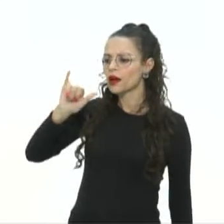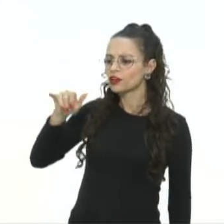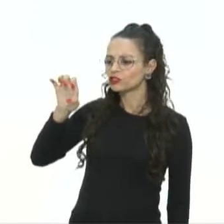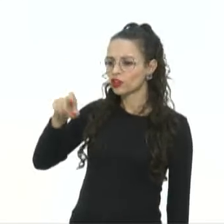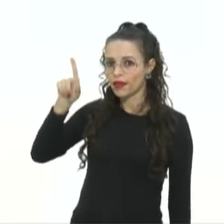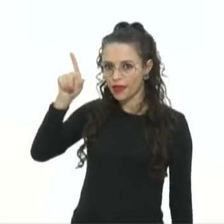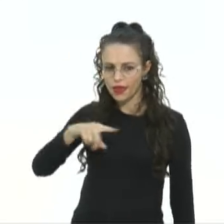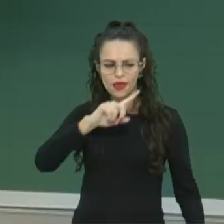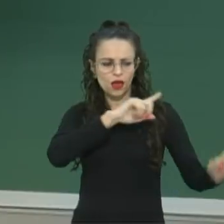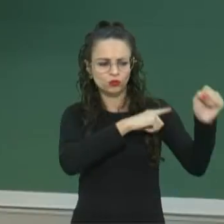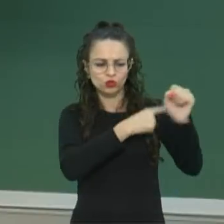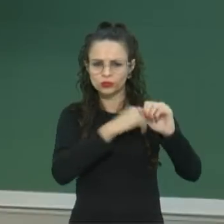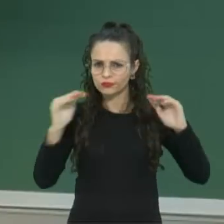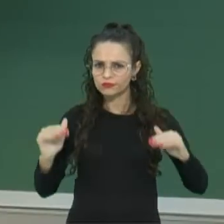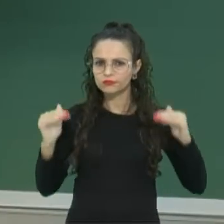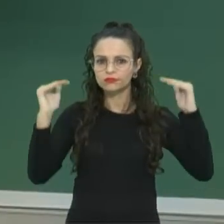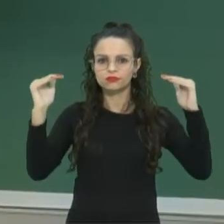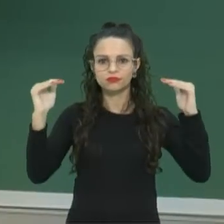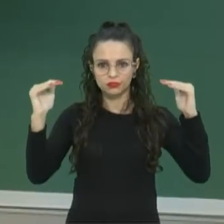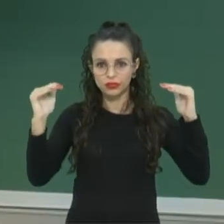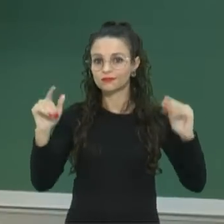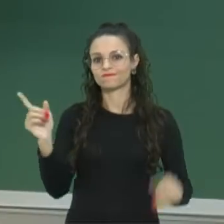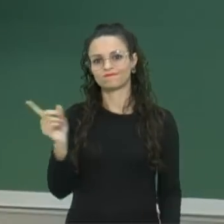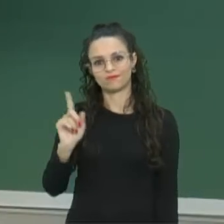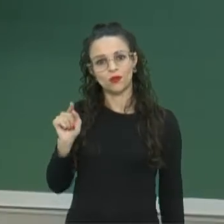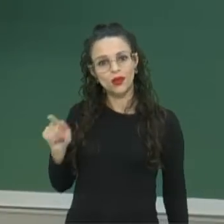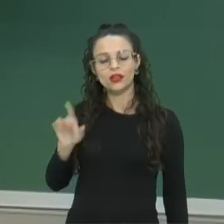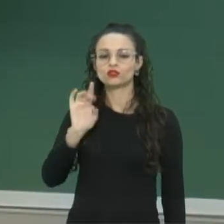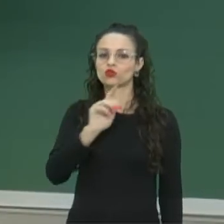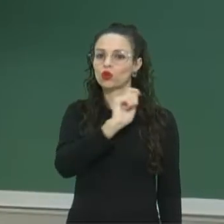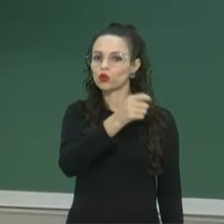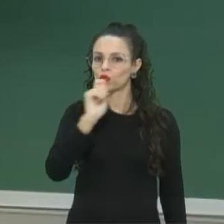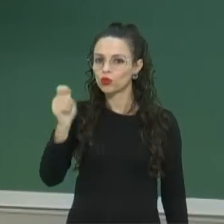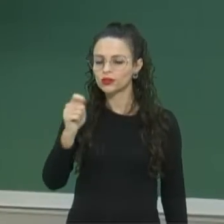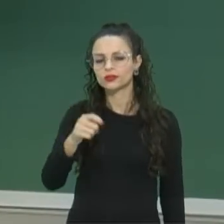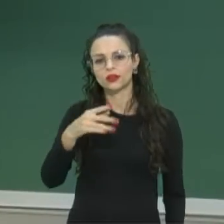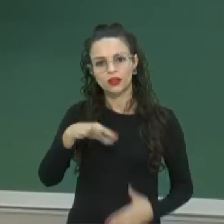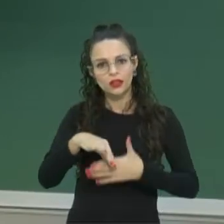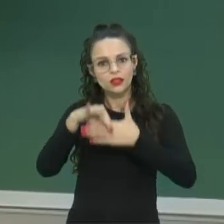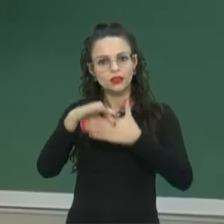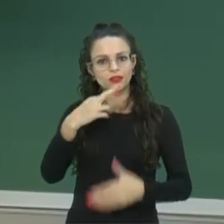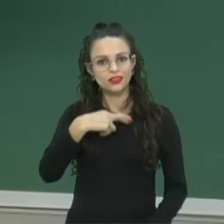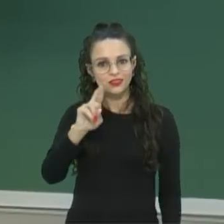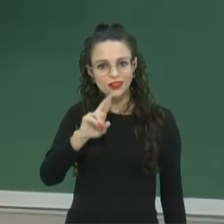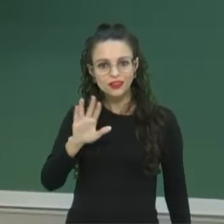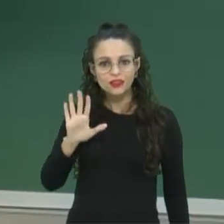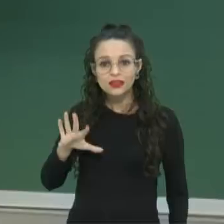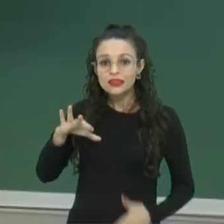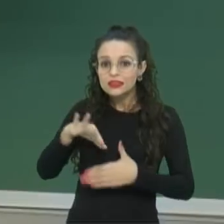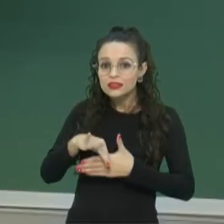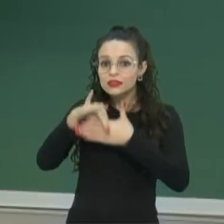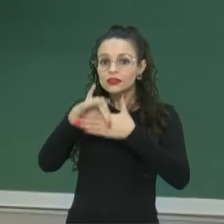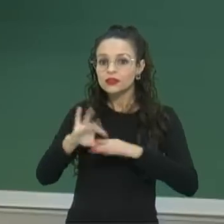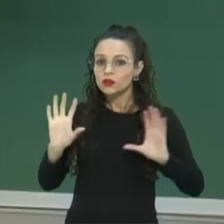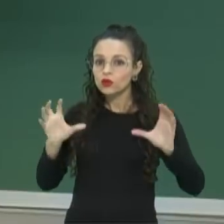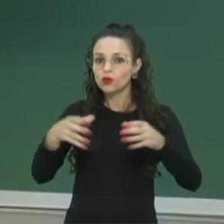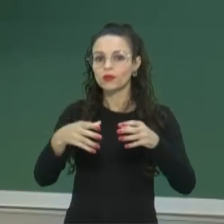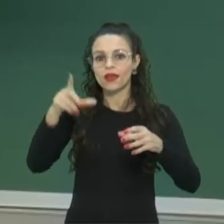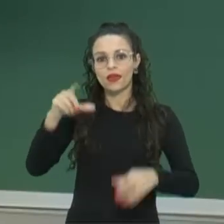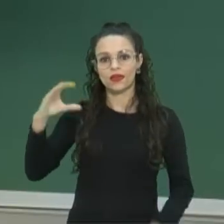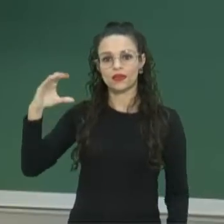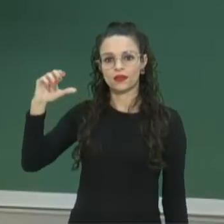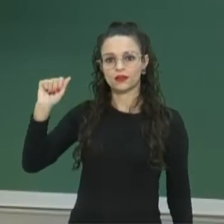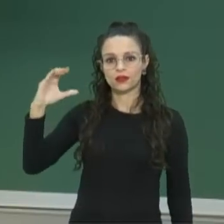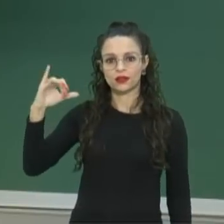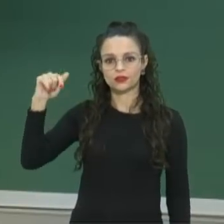comunidade? Não. O pajé é só o curandeiro, né? O líder religioso. O líder da comunidade seria o cacique, como eu